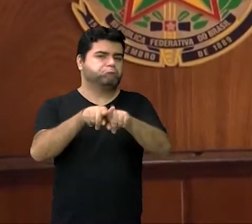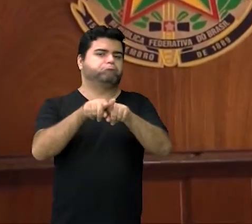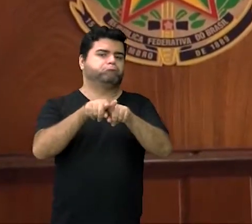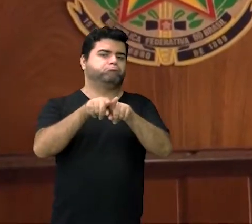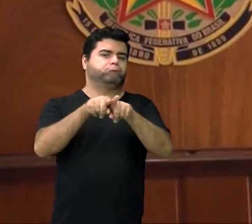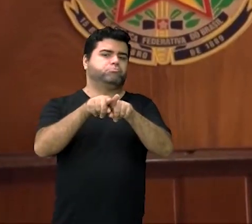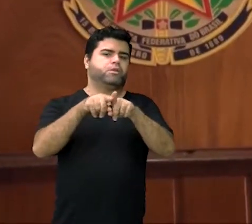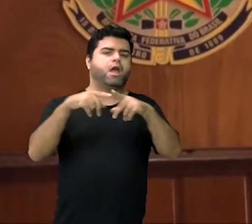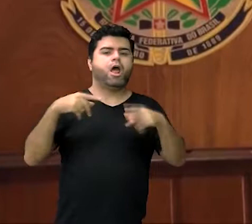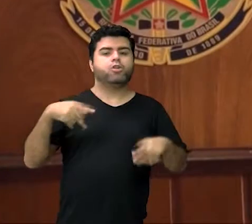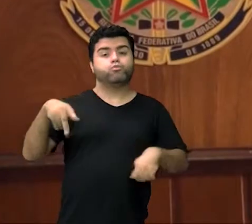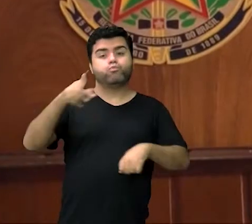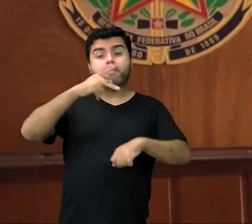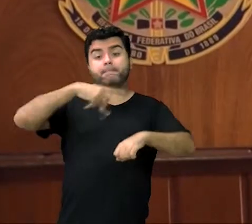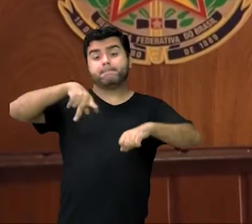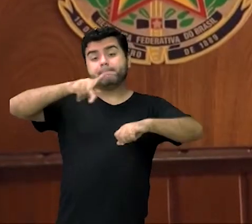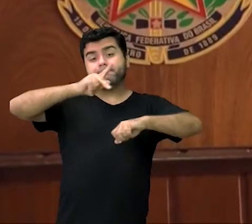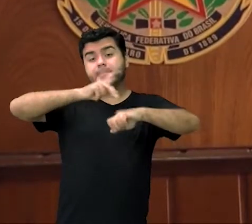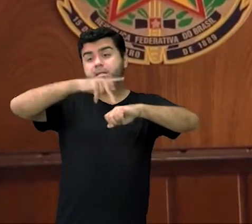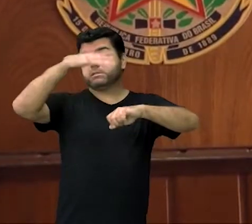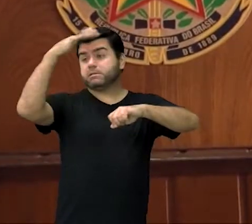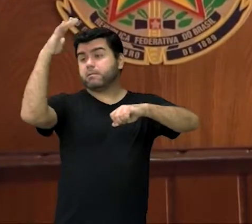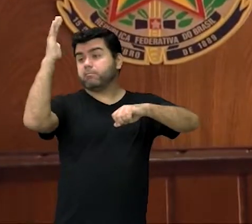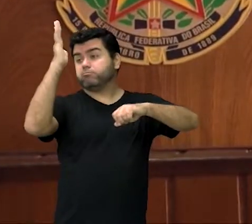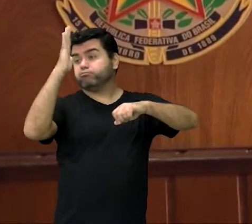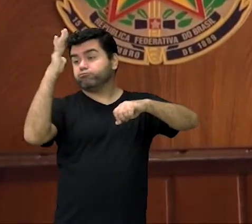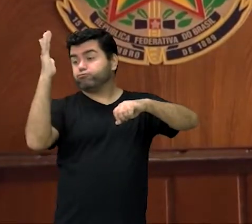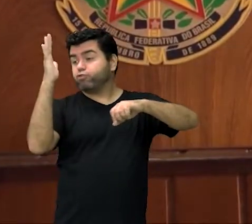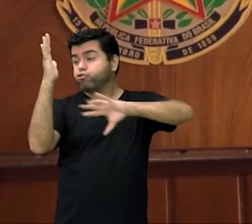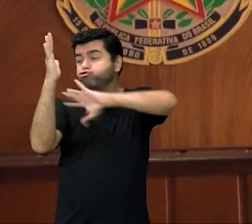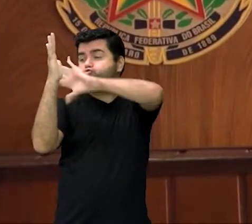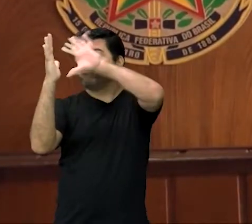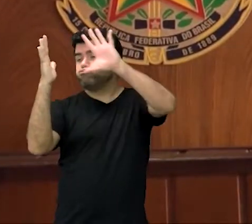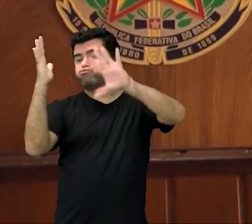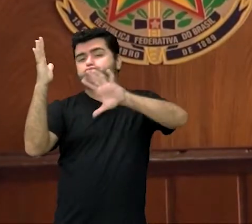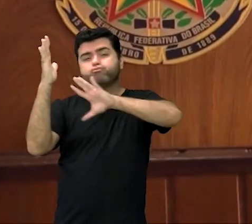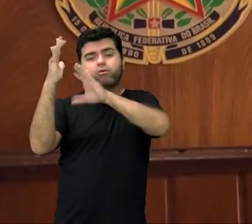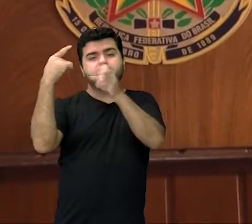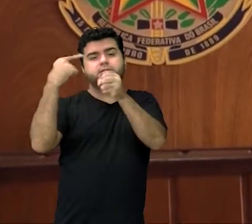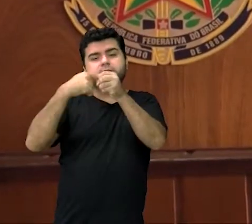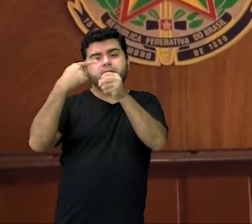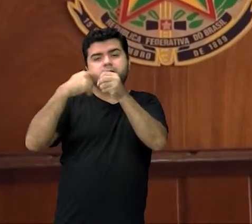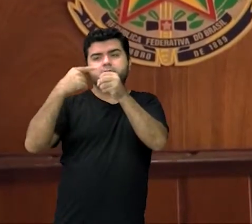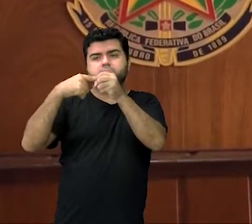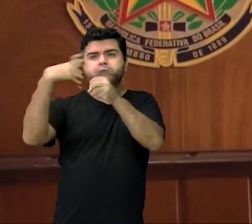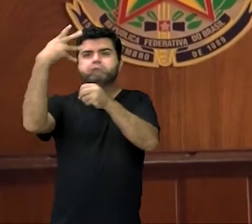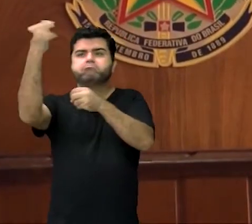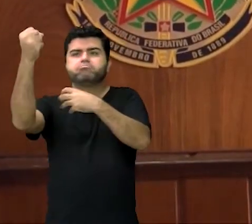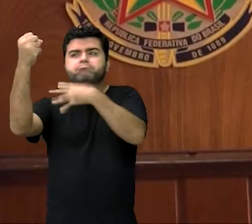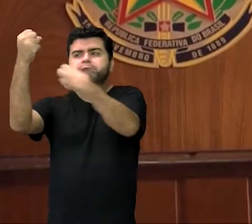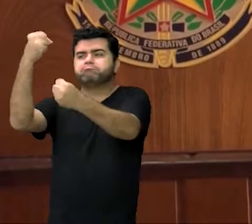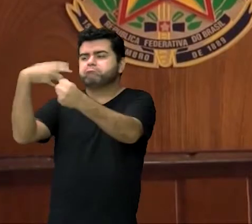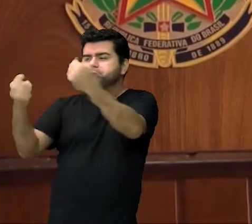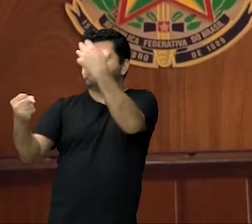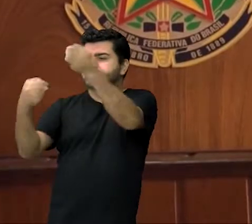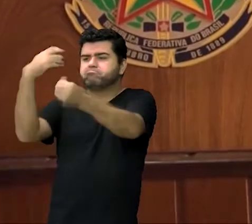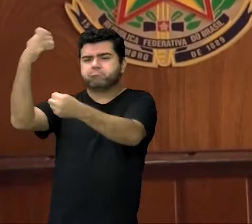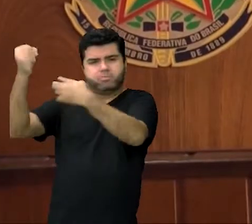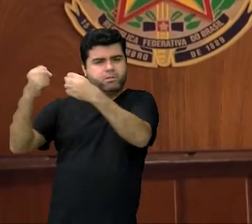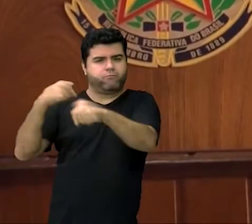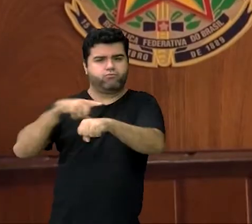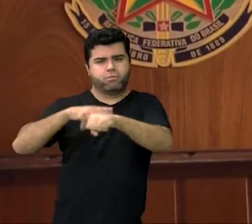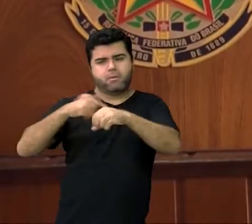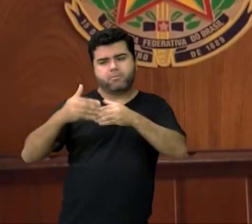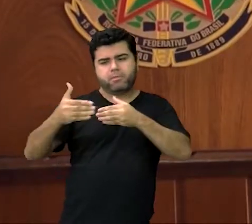No país todos, no país todo, vários municípios aderiram. Teve todo um tempo, né, para aderir,